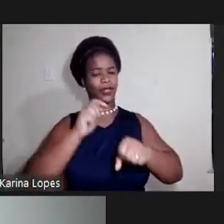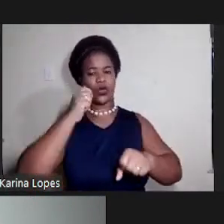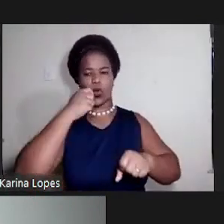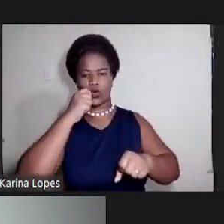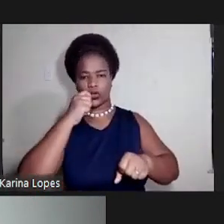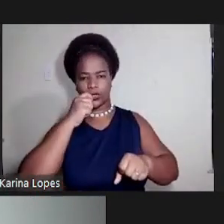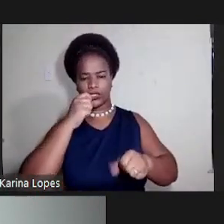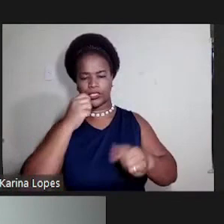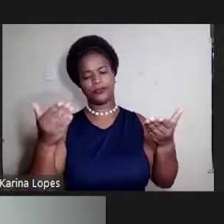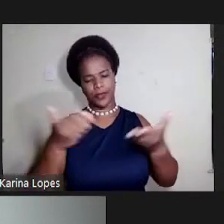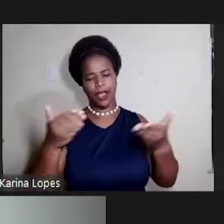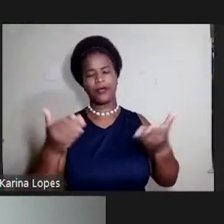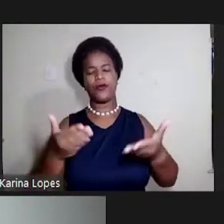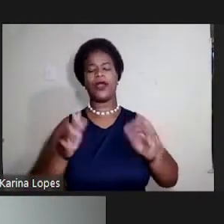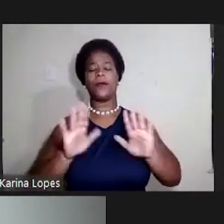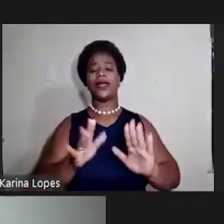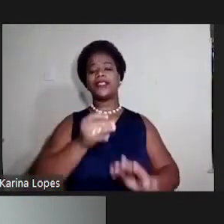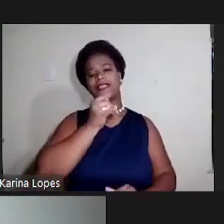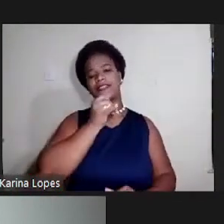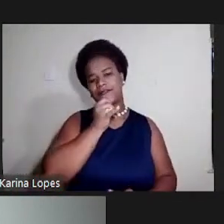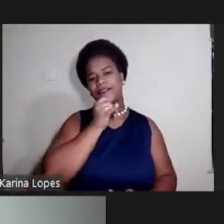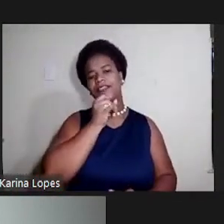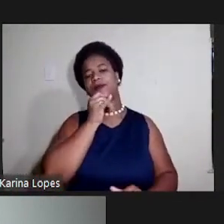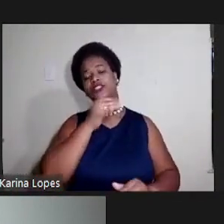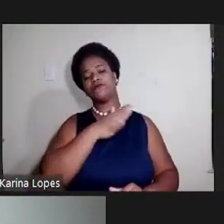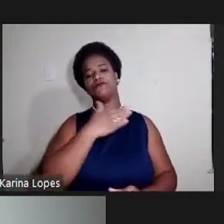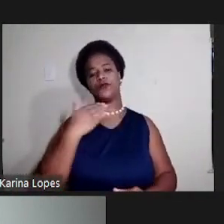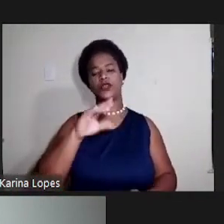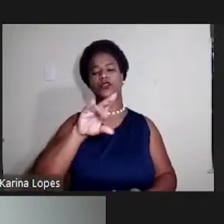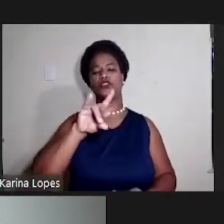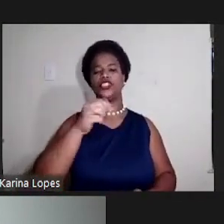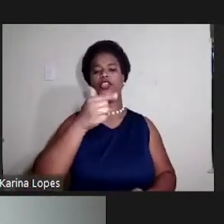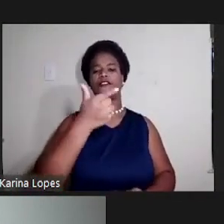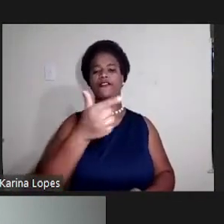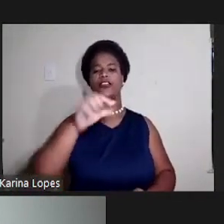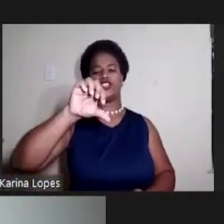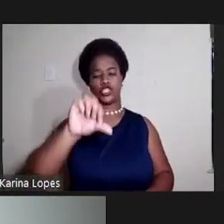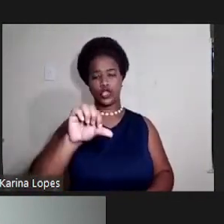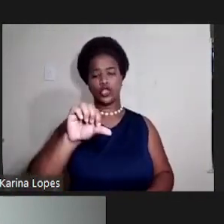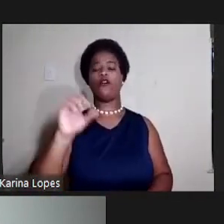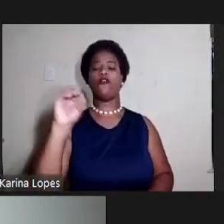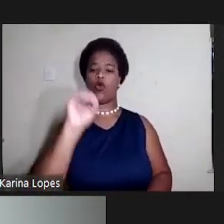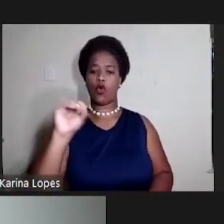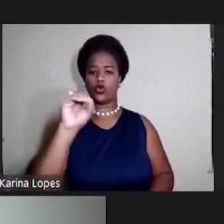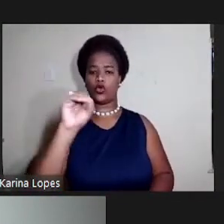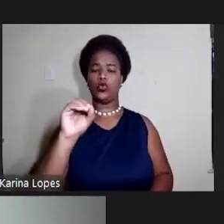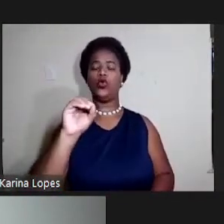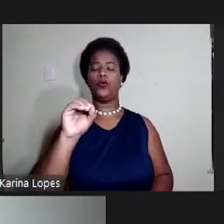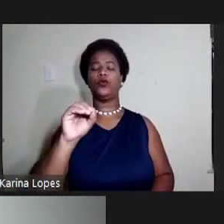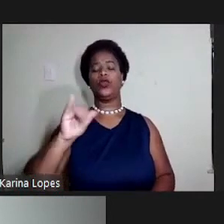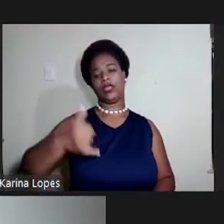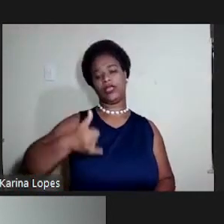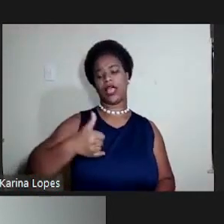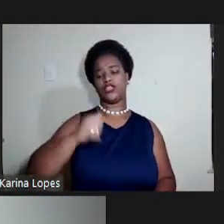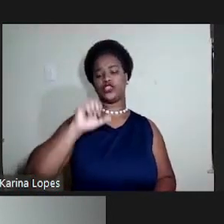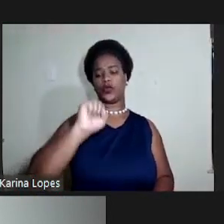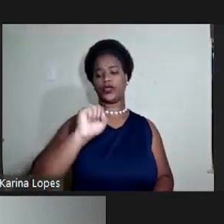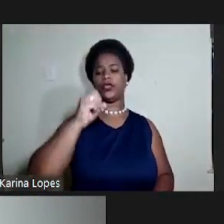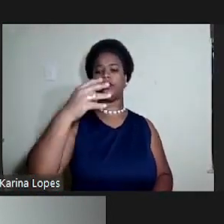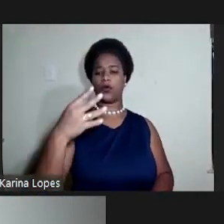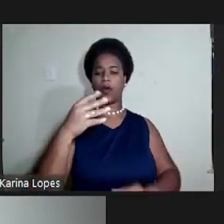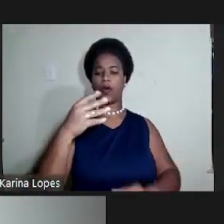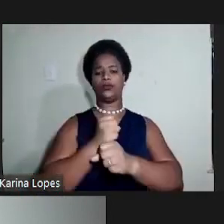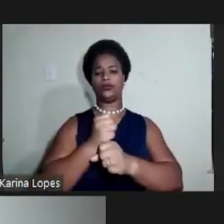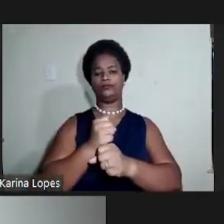infelizmente, faleceu em 29 de 10 de 2021, aos 84 anos, após contrair uma